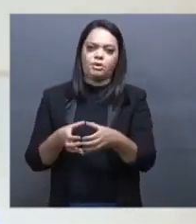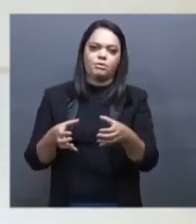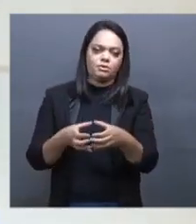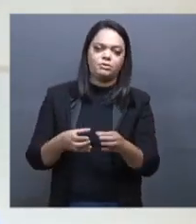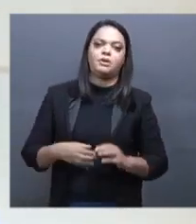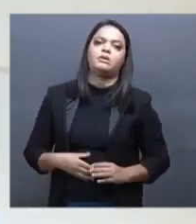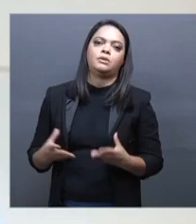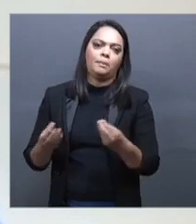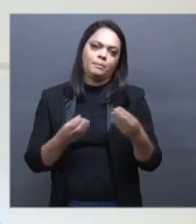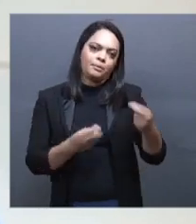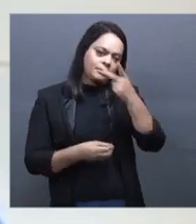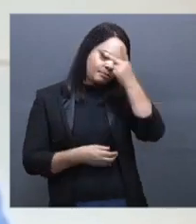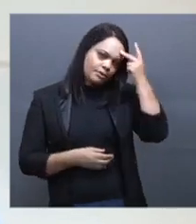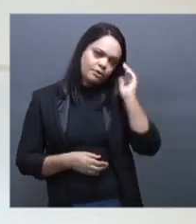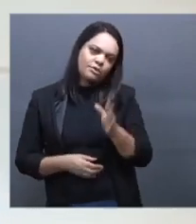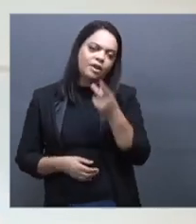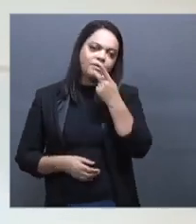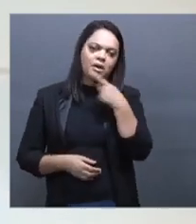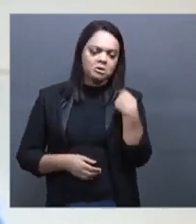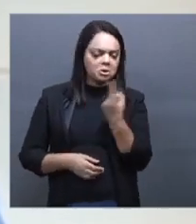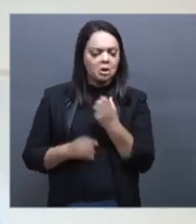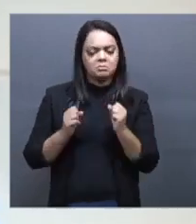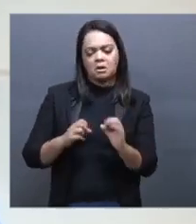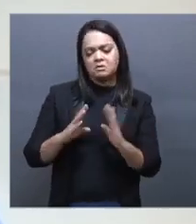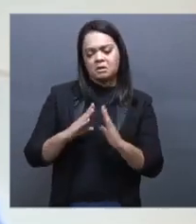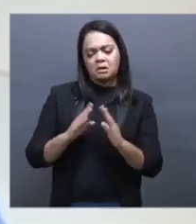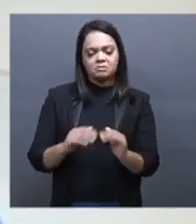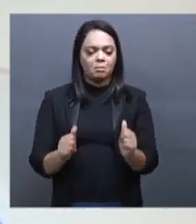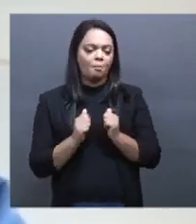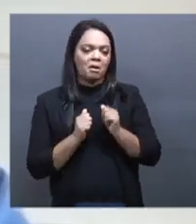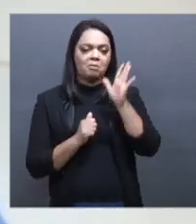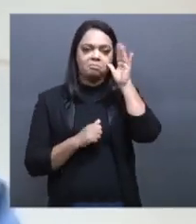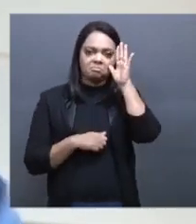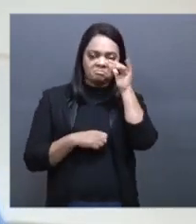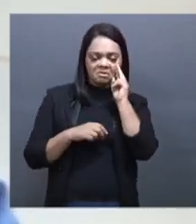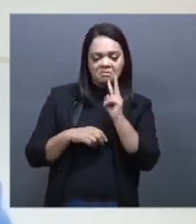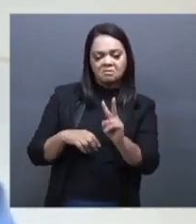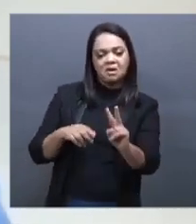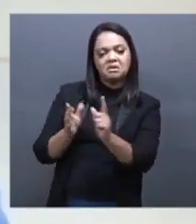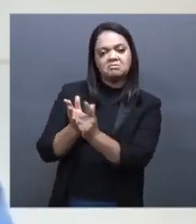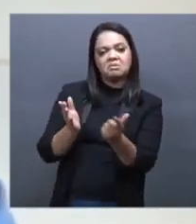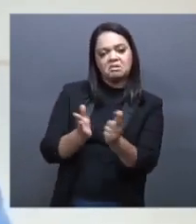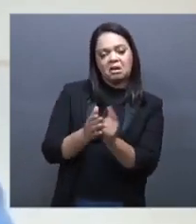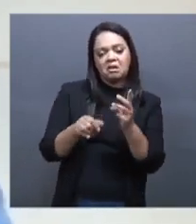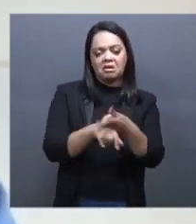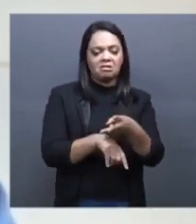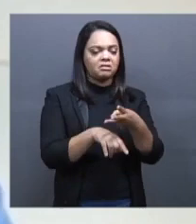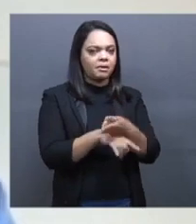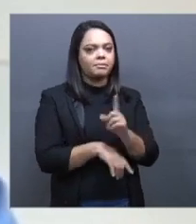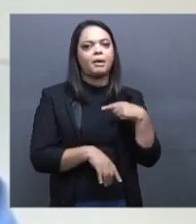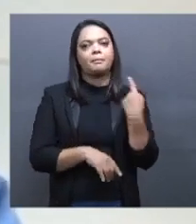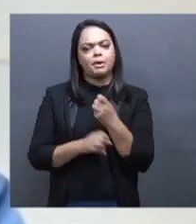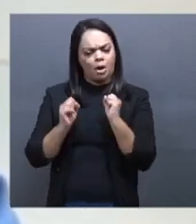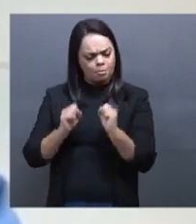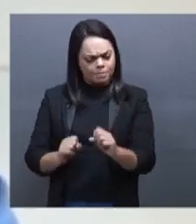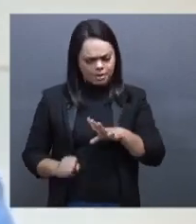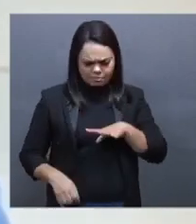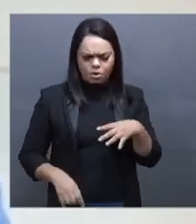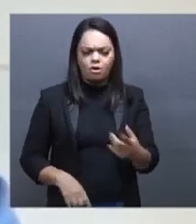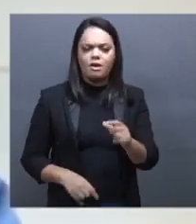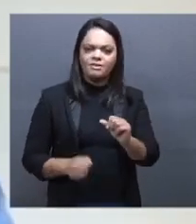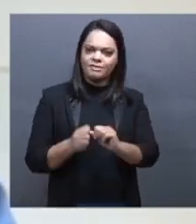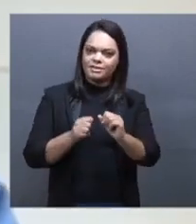Como muitos disseram, a gente pode ficar em casa parado, vendo as más notícias, assistindo e acompanhando o WhatsApp, mas a gente pode se